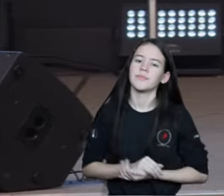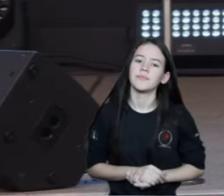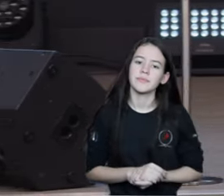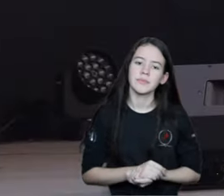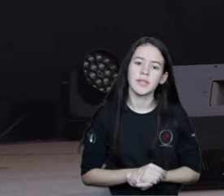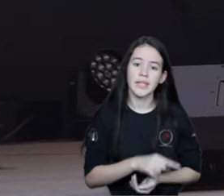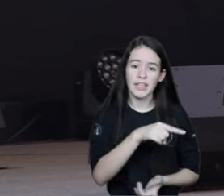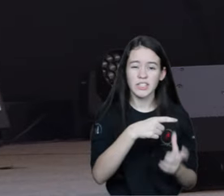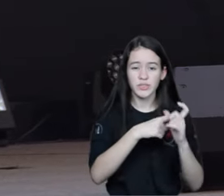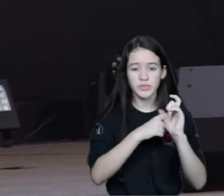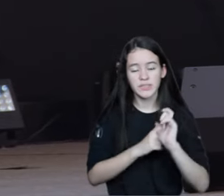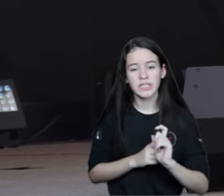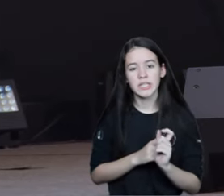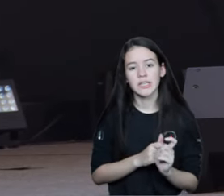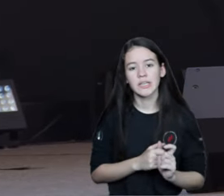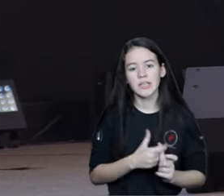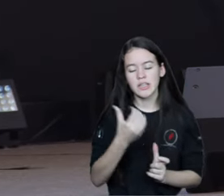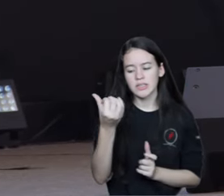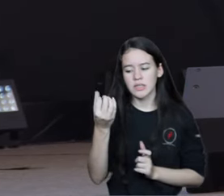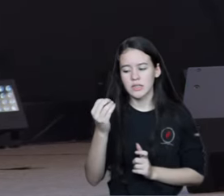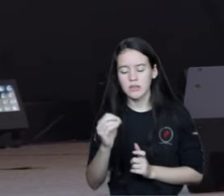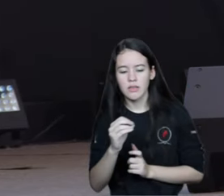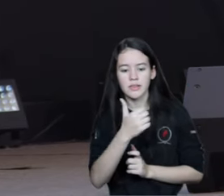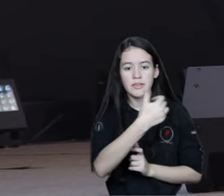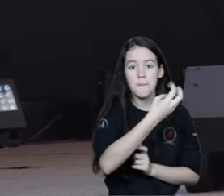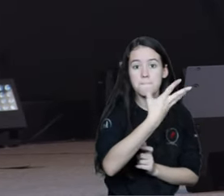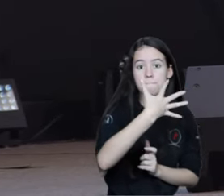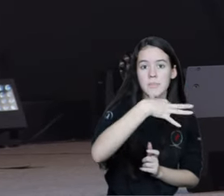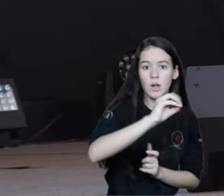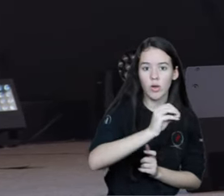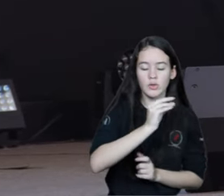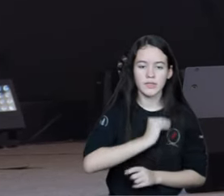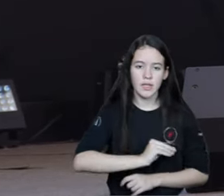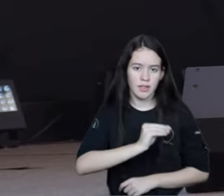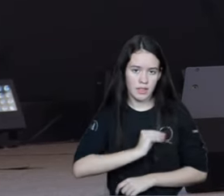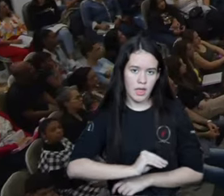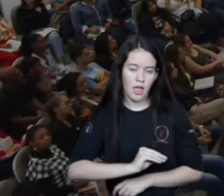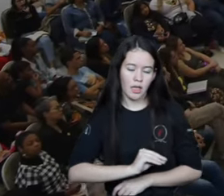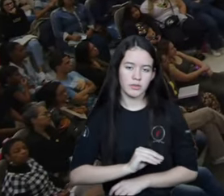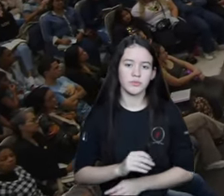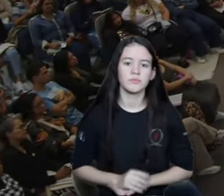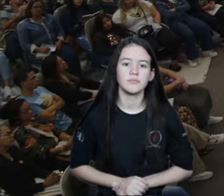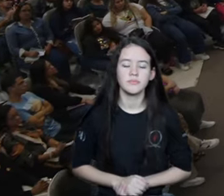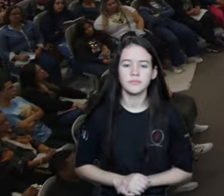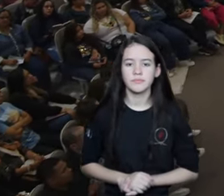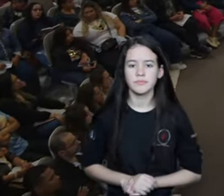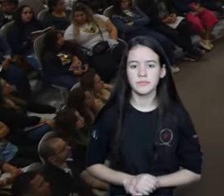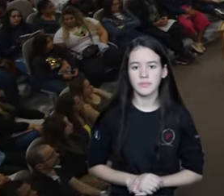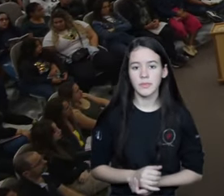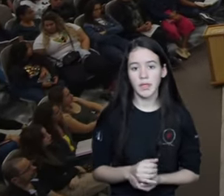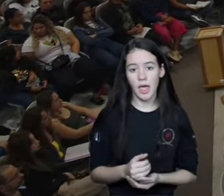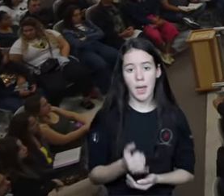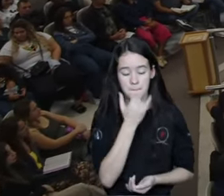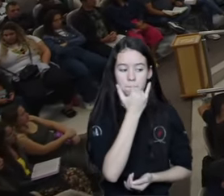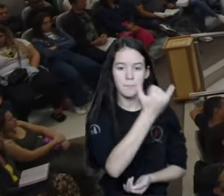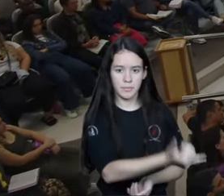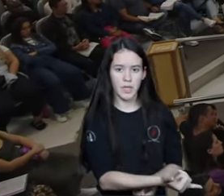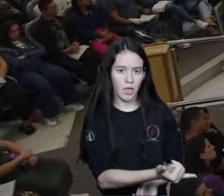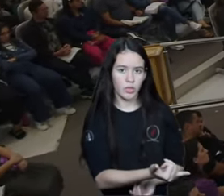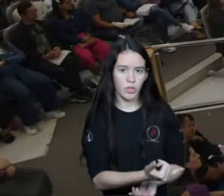ele devia entre 60 a 100 milhões de Salários aí é perdoado